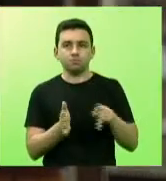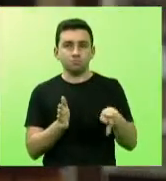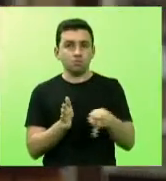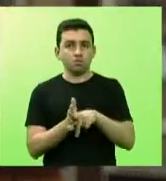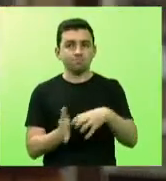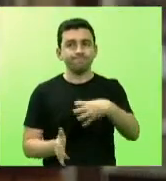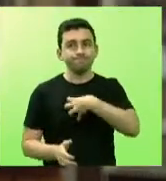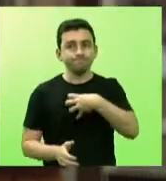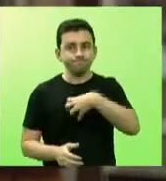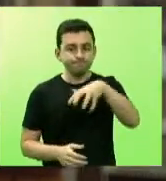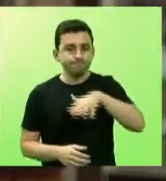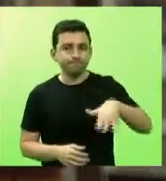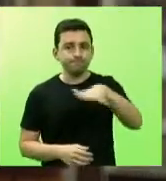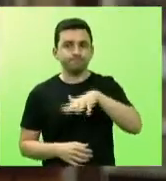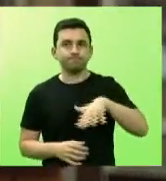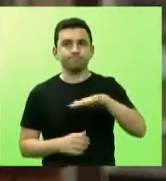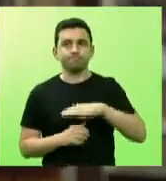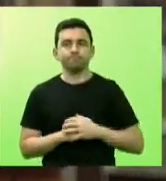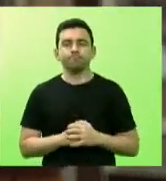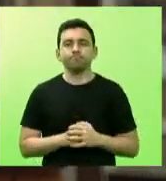essência.